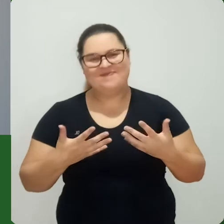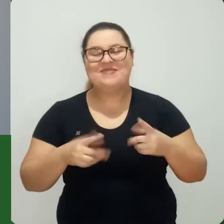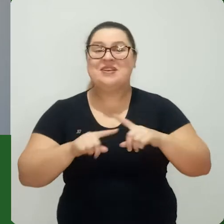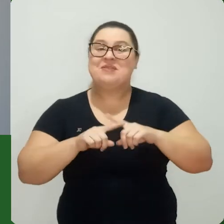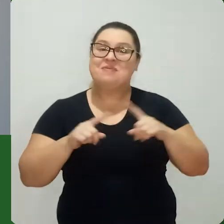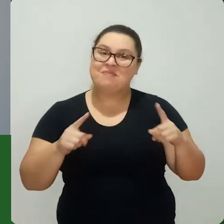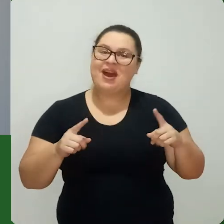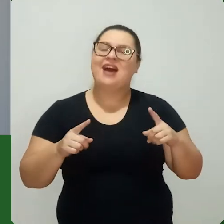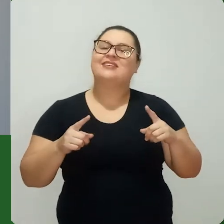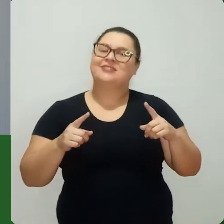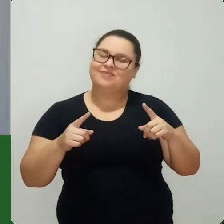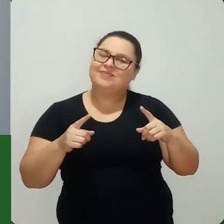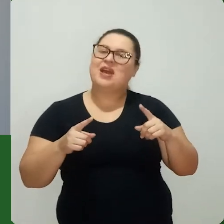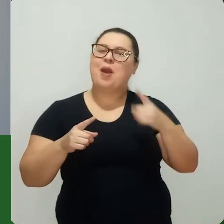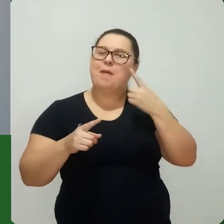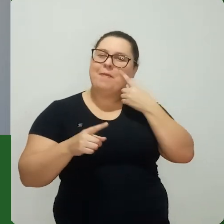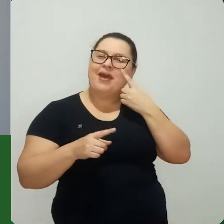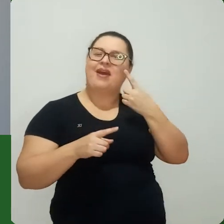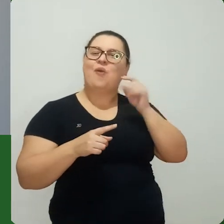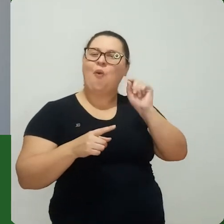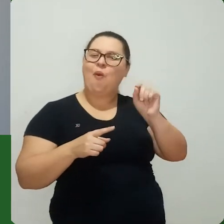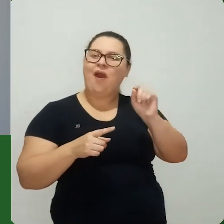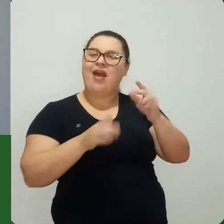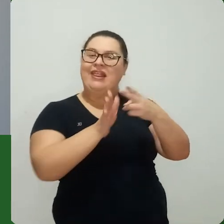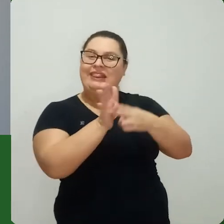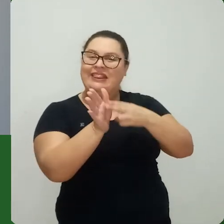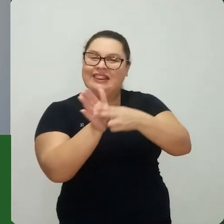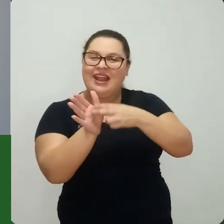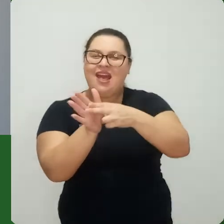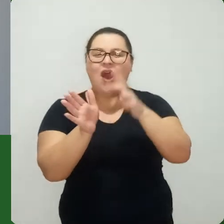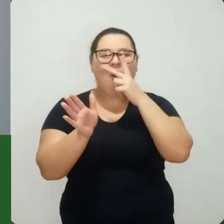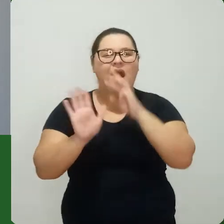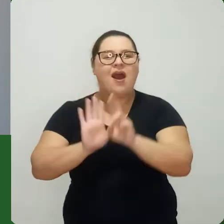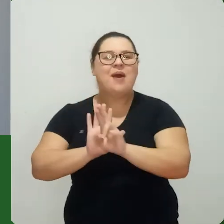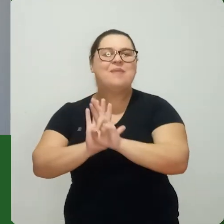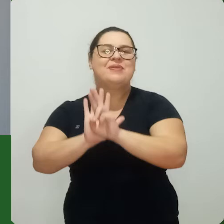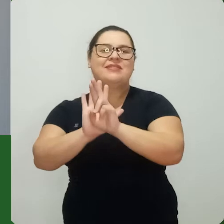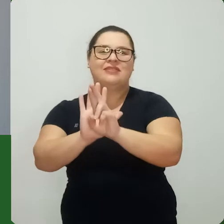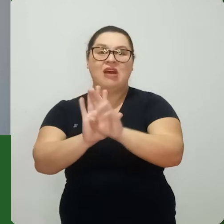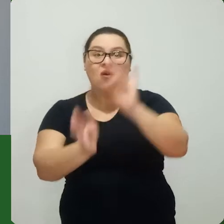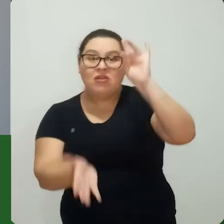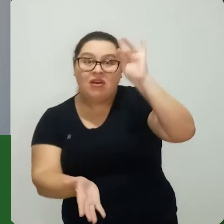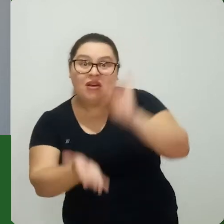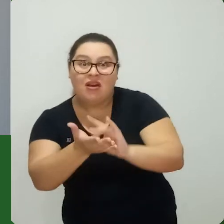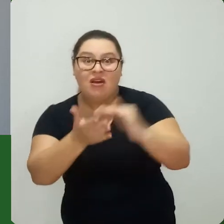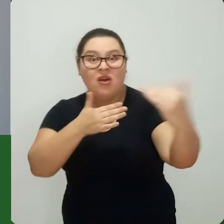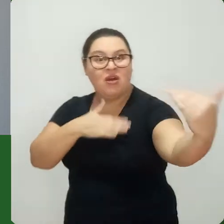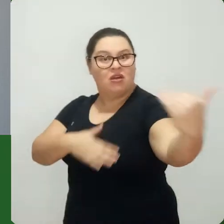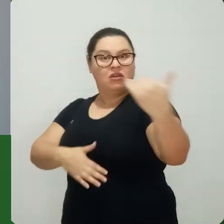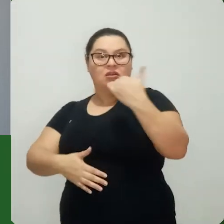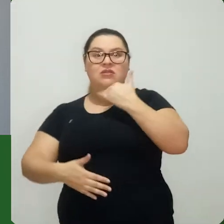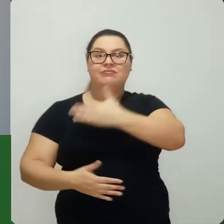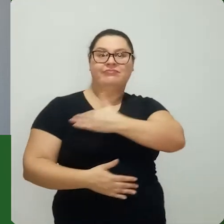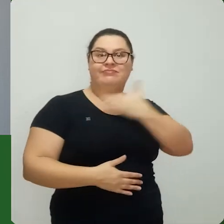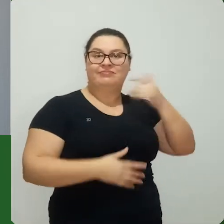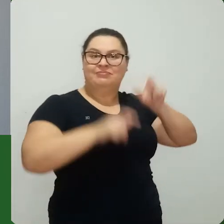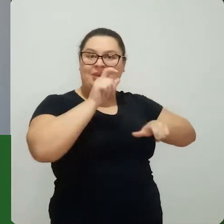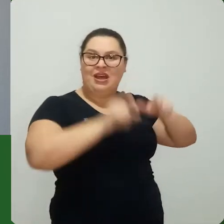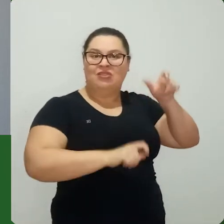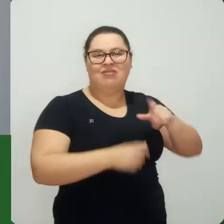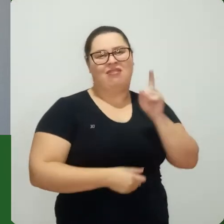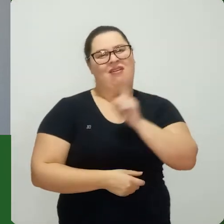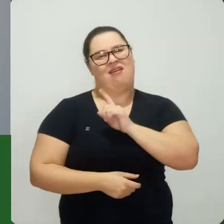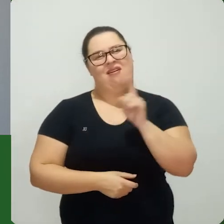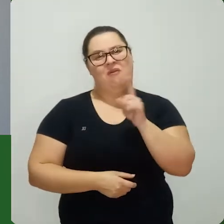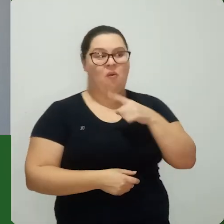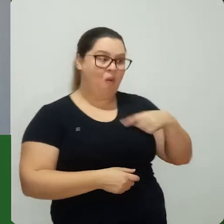ele não estava ali de verdade. Ele não ia atropelar ninguém, por mais que as pessoas tivessem tido medo, afinal nunca tinham visto nada parecido. E